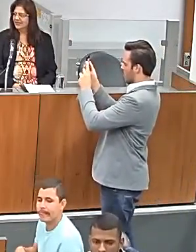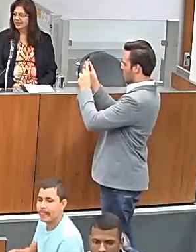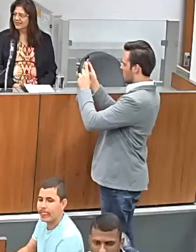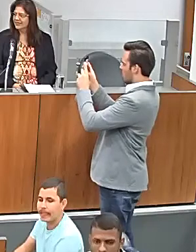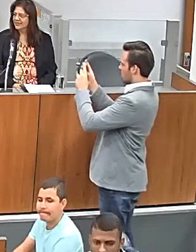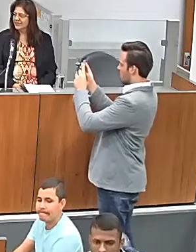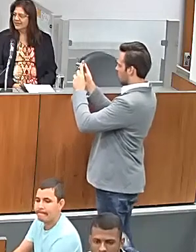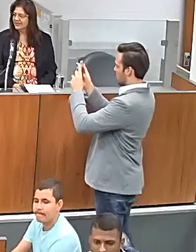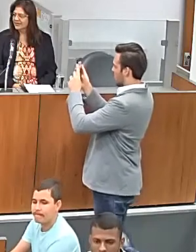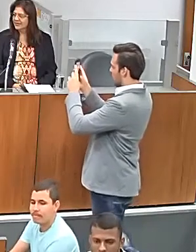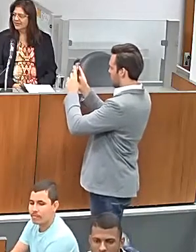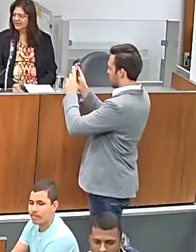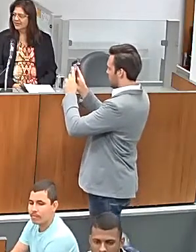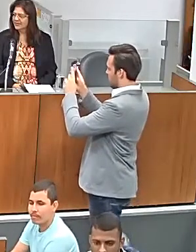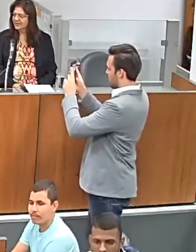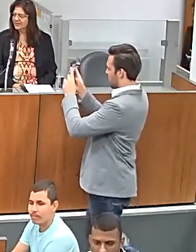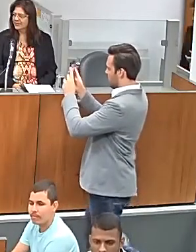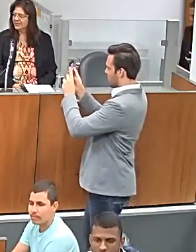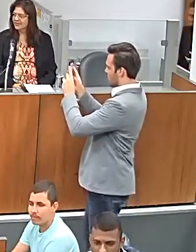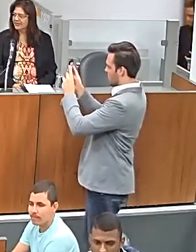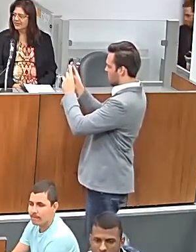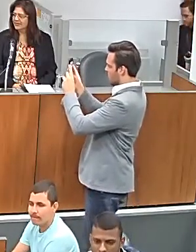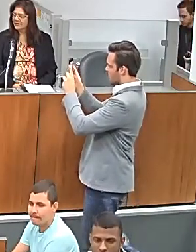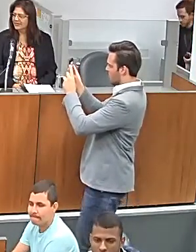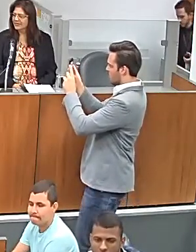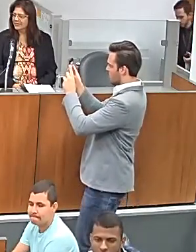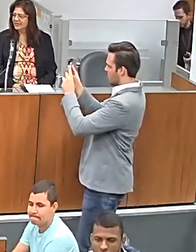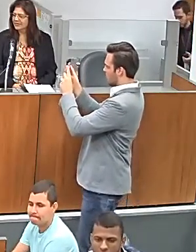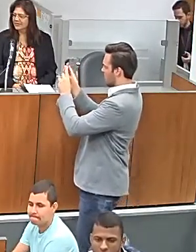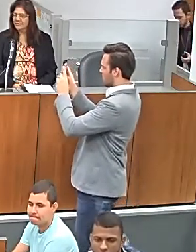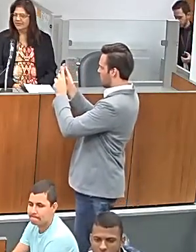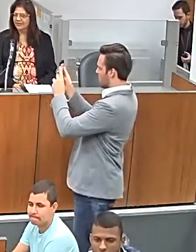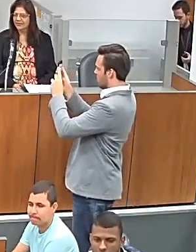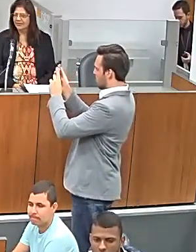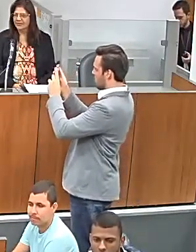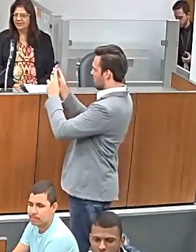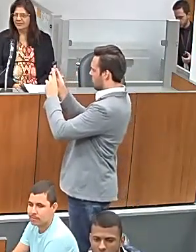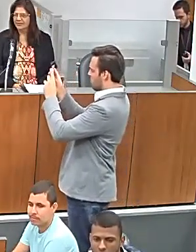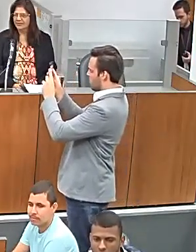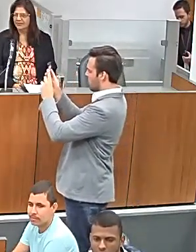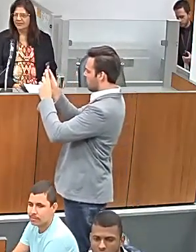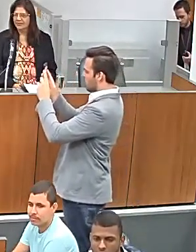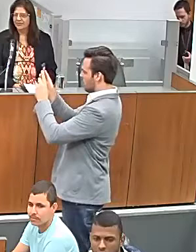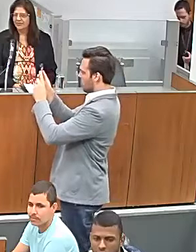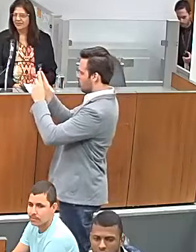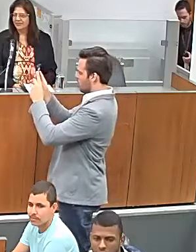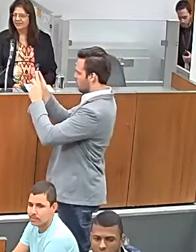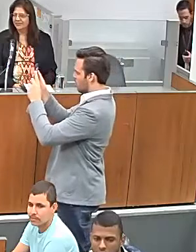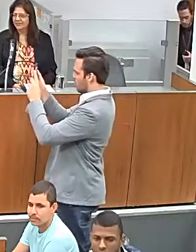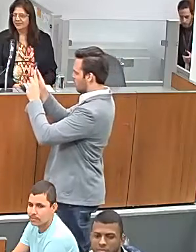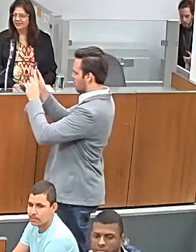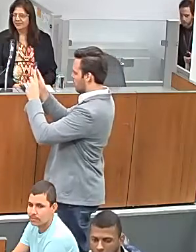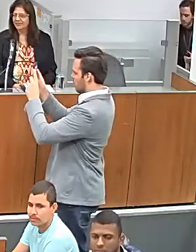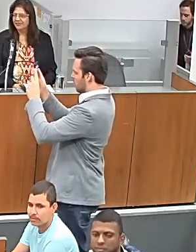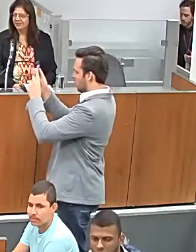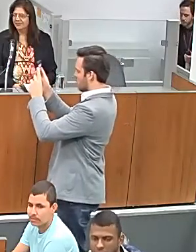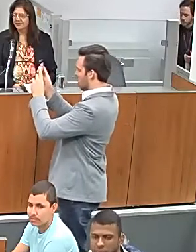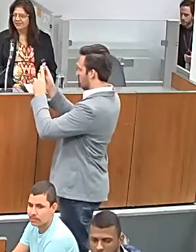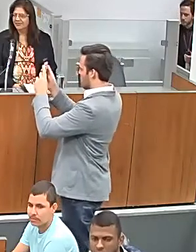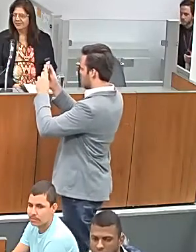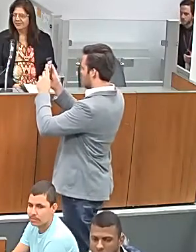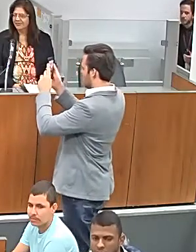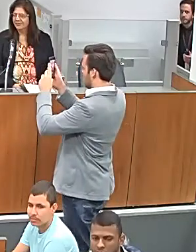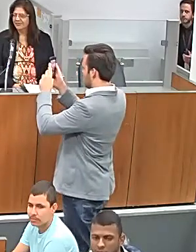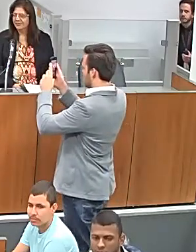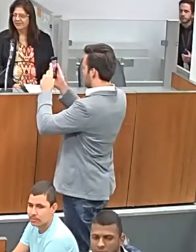10.379, de 10 de janeiro de 91, reconhece oficialmente no Estado de Minas Gerais, como meio de comunicação